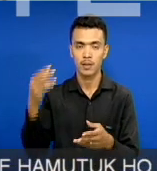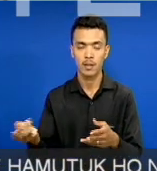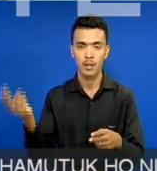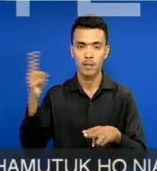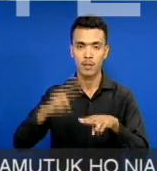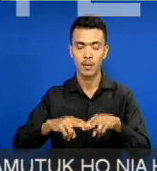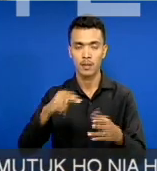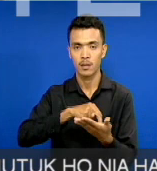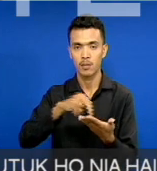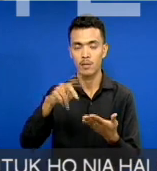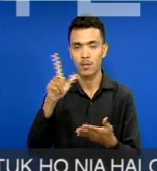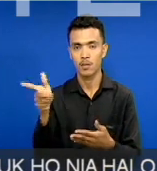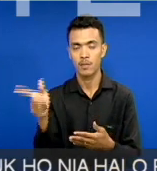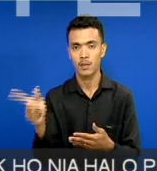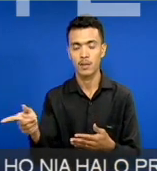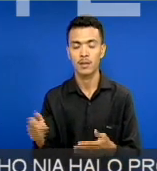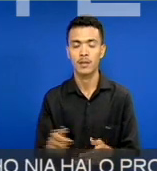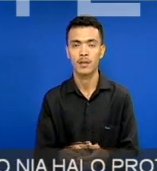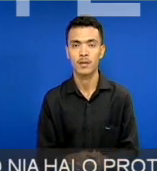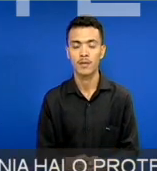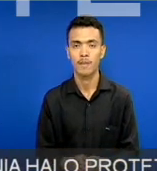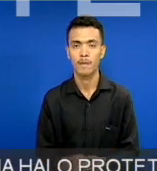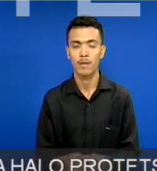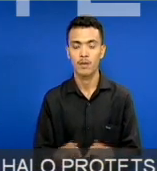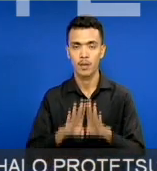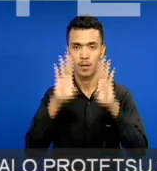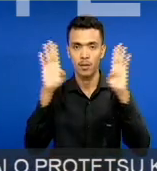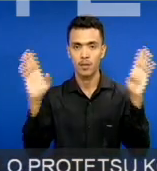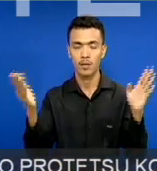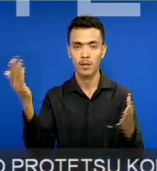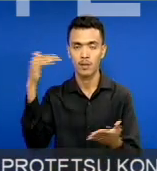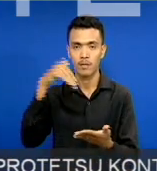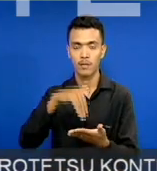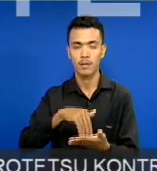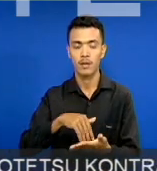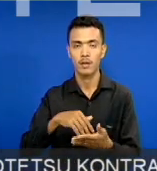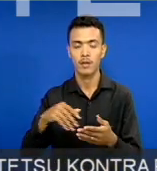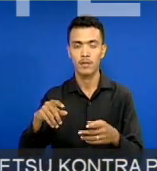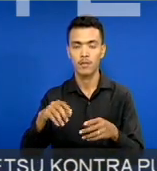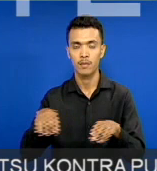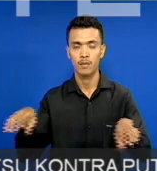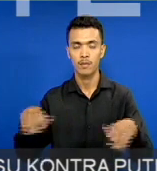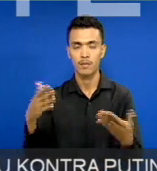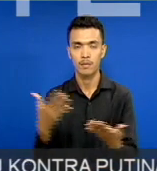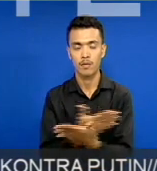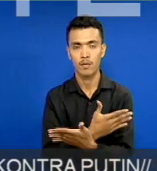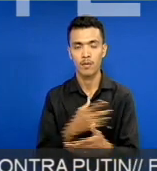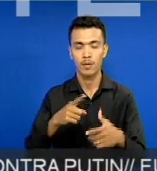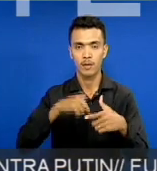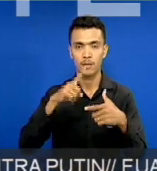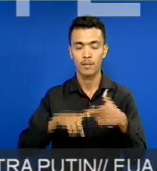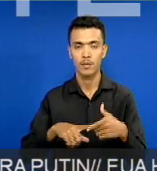número 20 dígitos tu irmai. Né para ita ativa filafali, ativa sistema fo. Depois ne outro